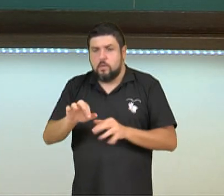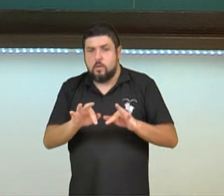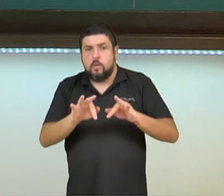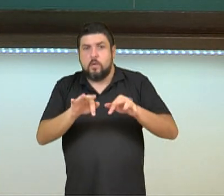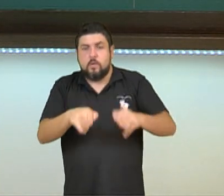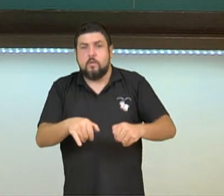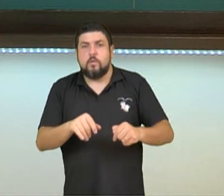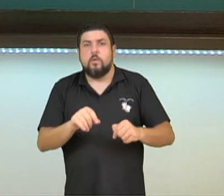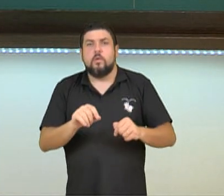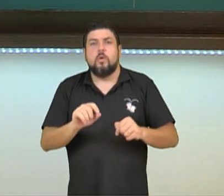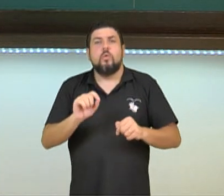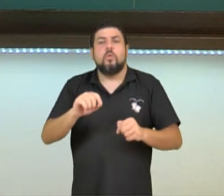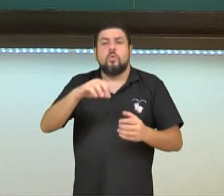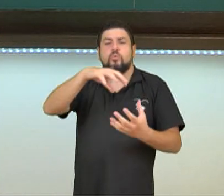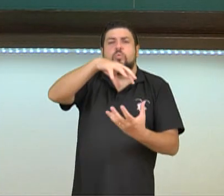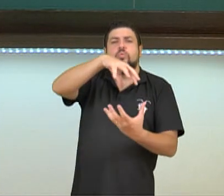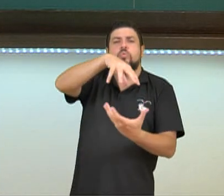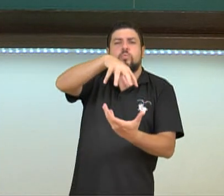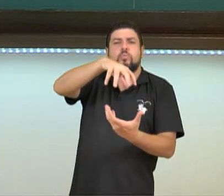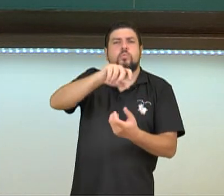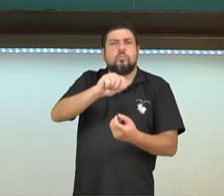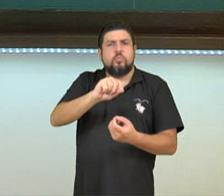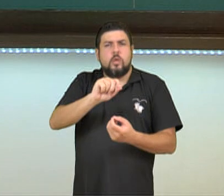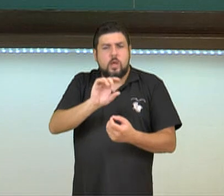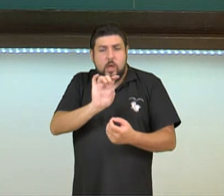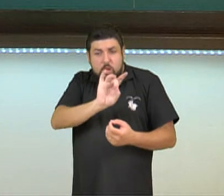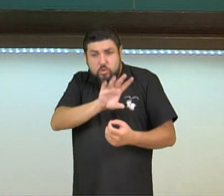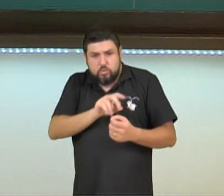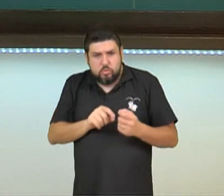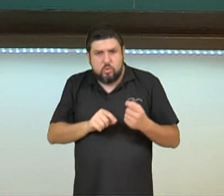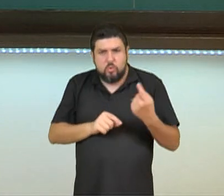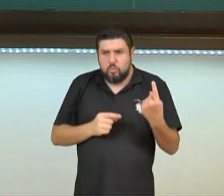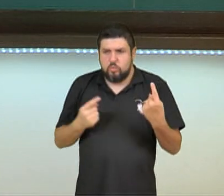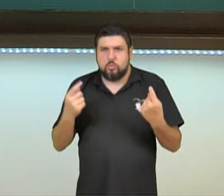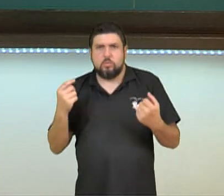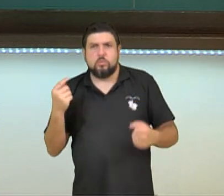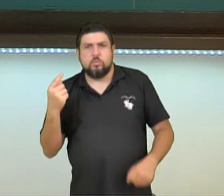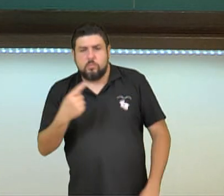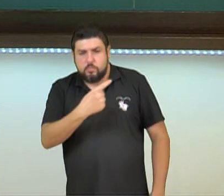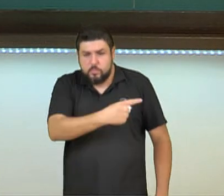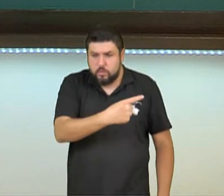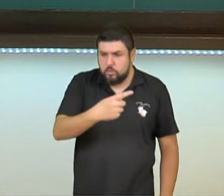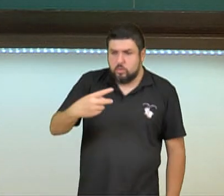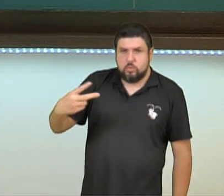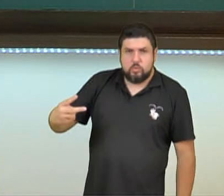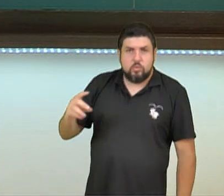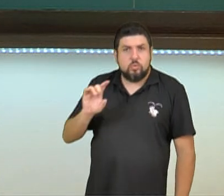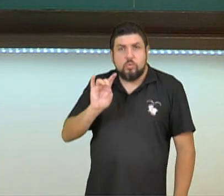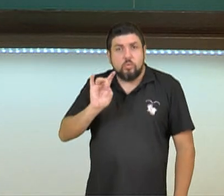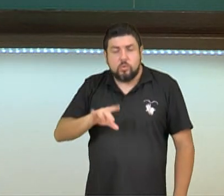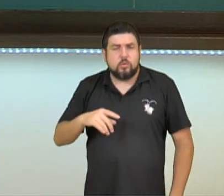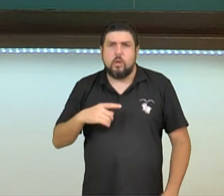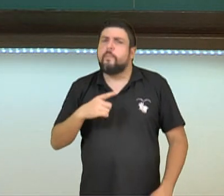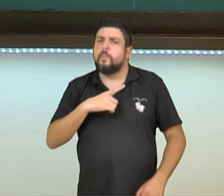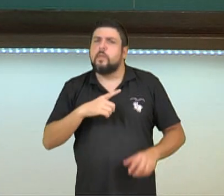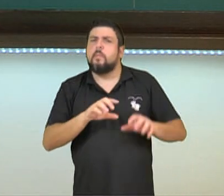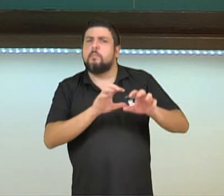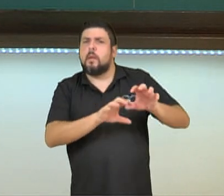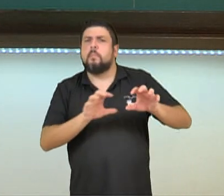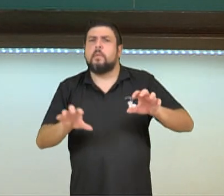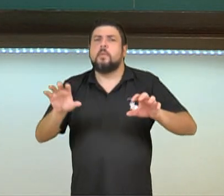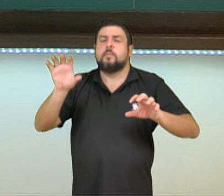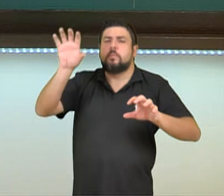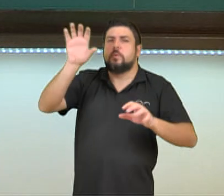temos um mundo que oscila muito, principalmente em termos econômicos por causa da globalização. Nós temos fluxos